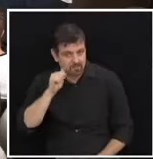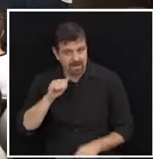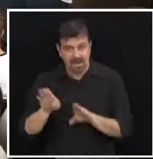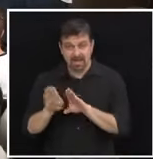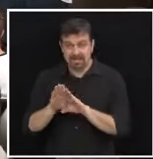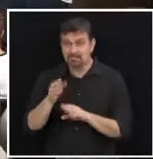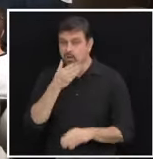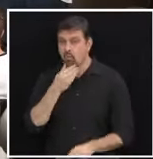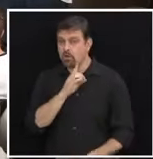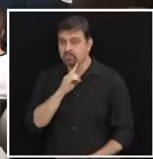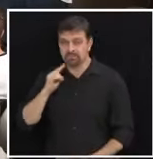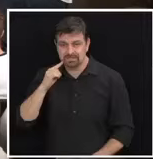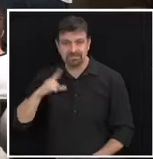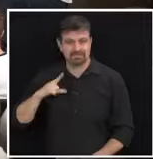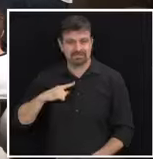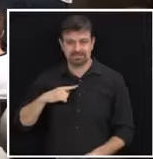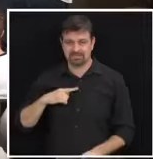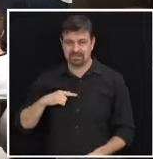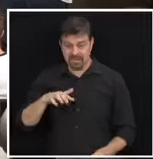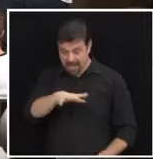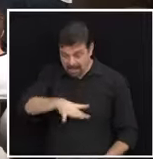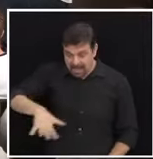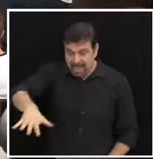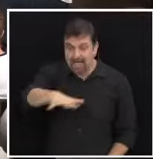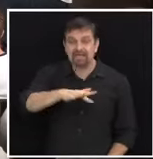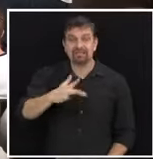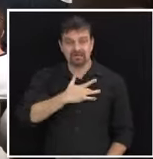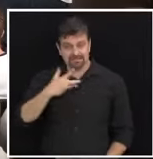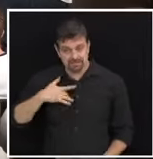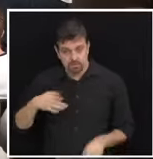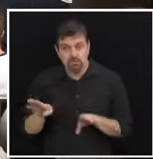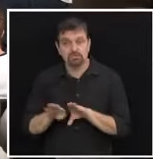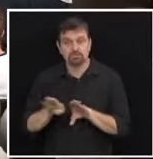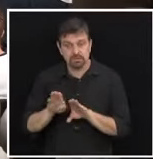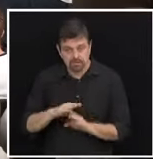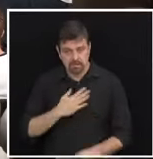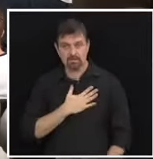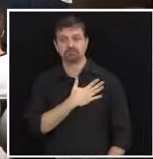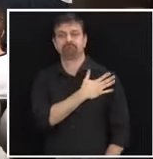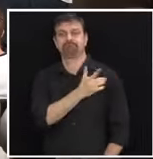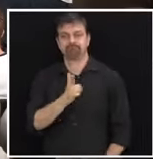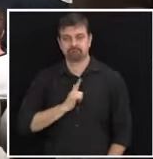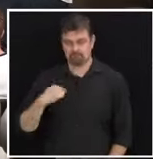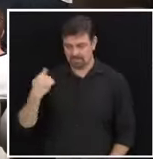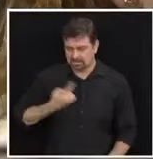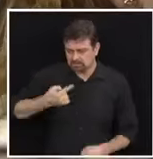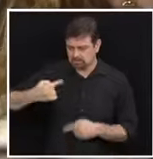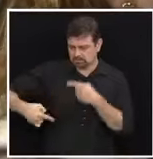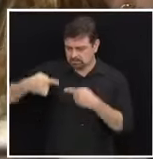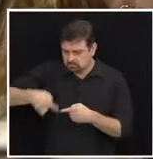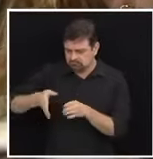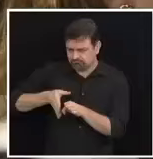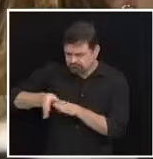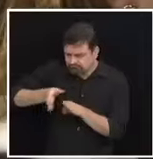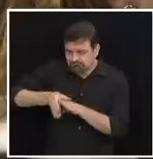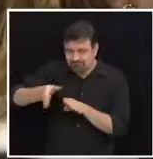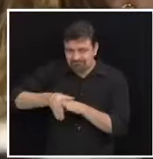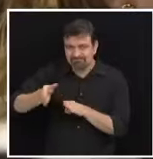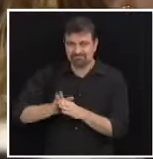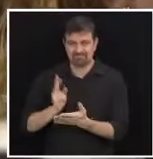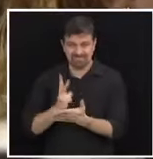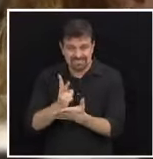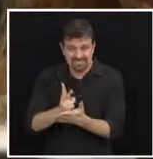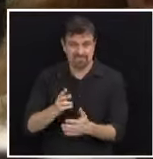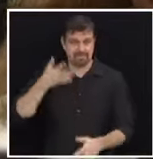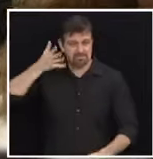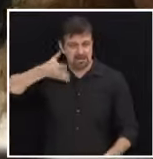níveis. Até dentro do serviço de saúde pode ter. Então nós fazemos um trabalho, uma discussão e sempre trazemos o tema para que em